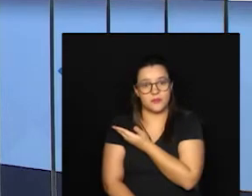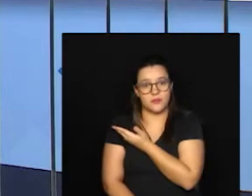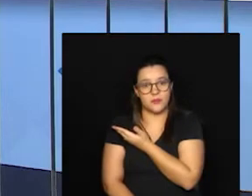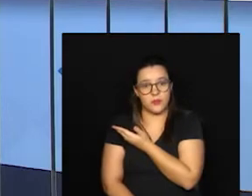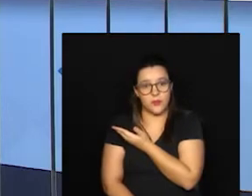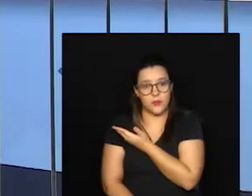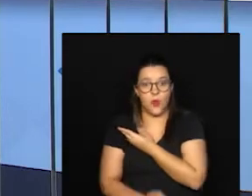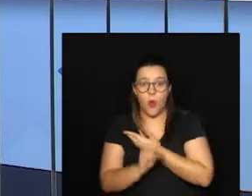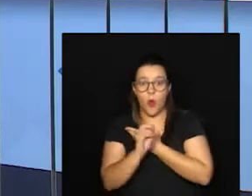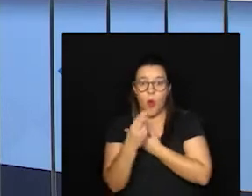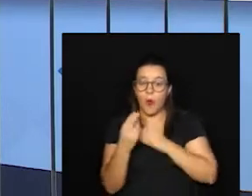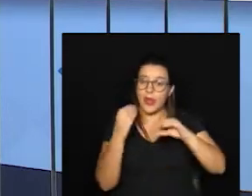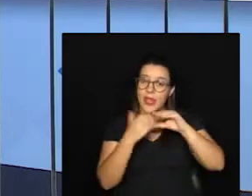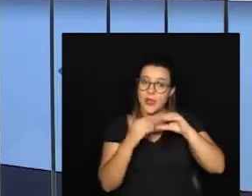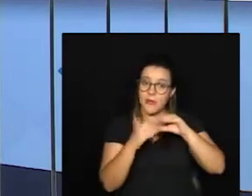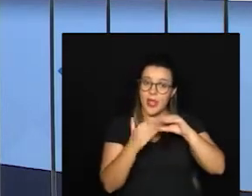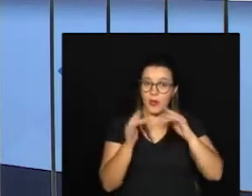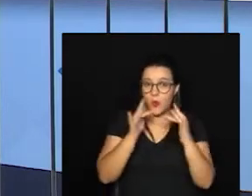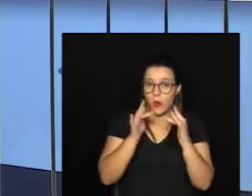38738700 ou pelo e-mail